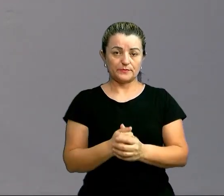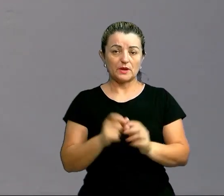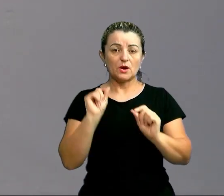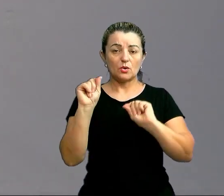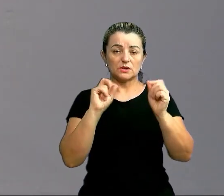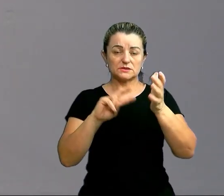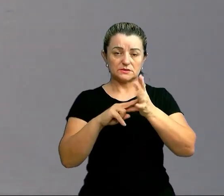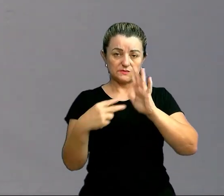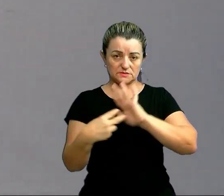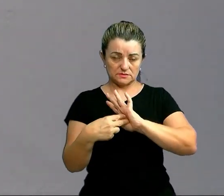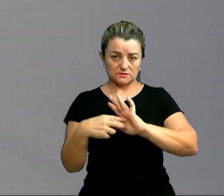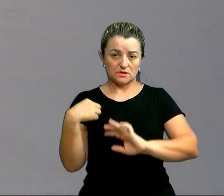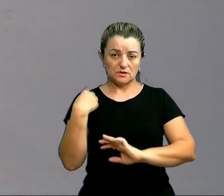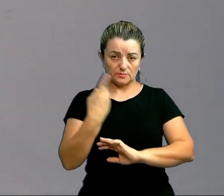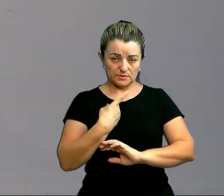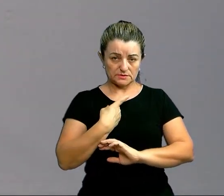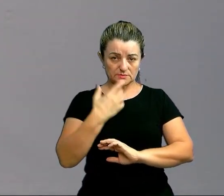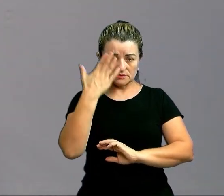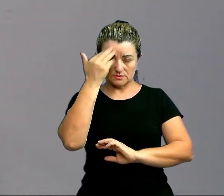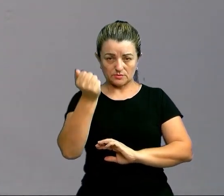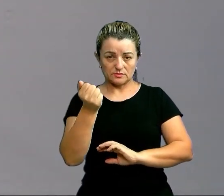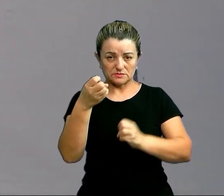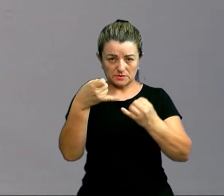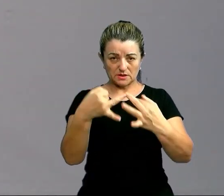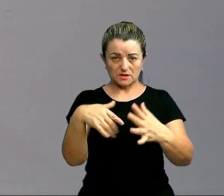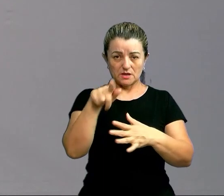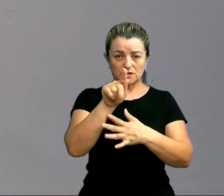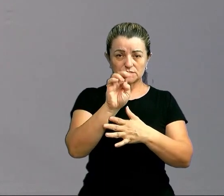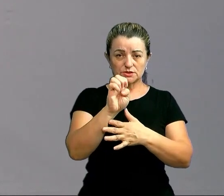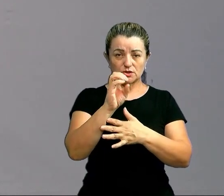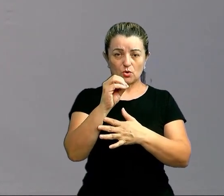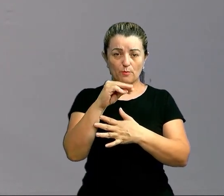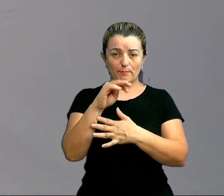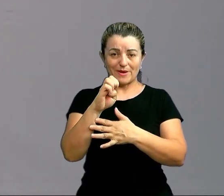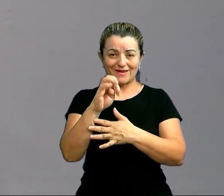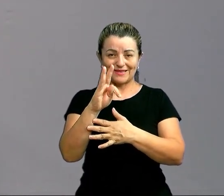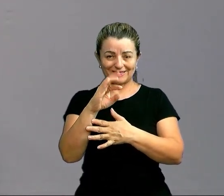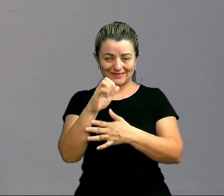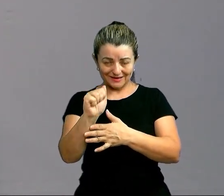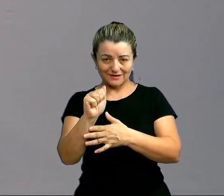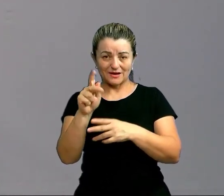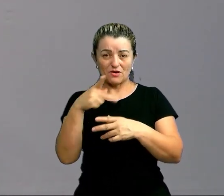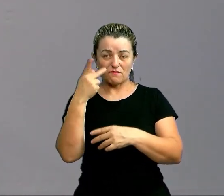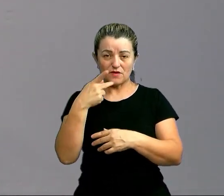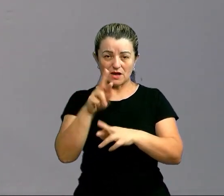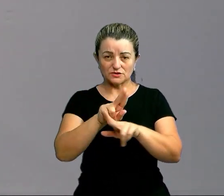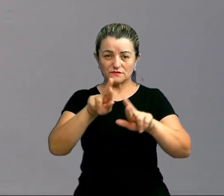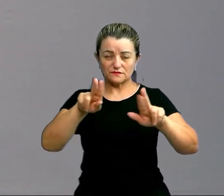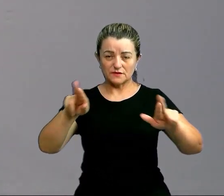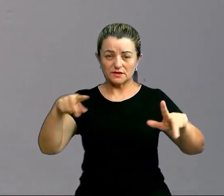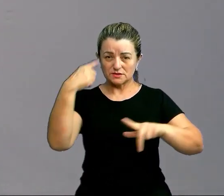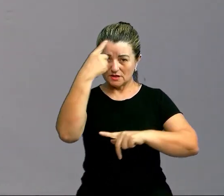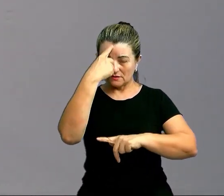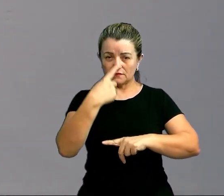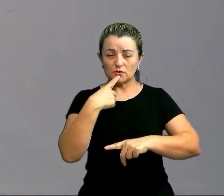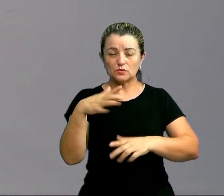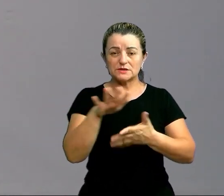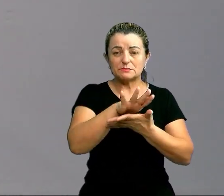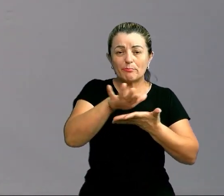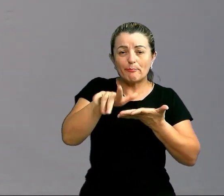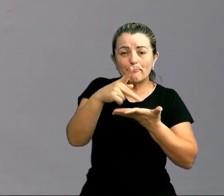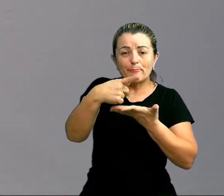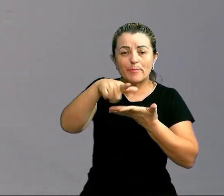bem fácil de você encontrar. Por isso que a resposta aqui é a letra A. O que diz a letra A? É L sobre raiz quadrada